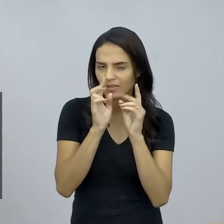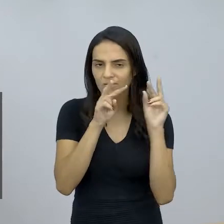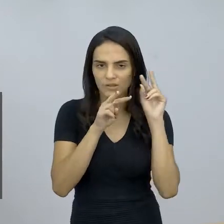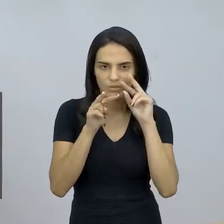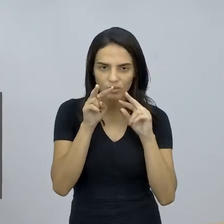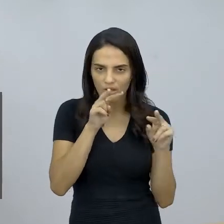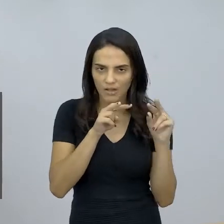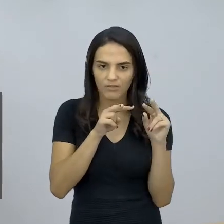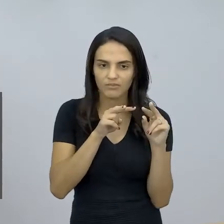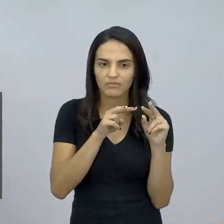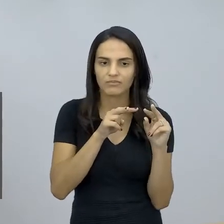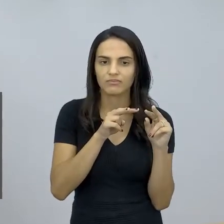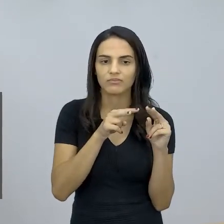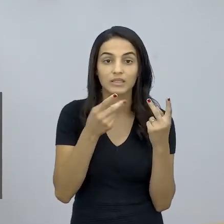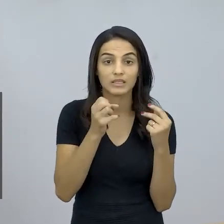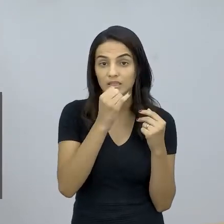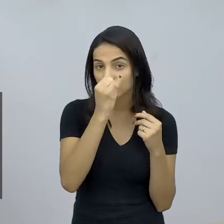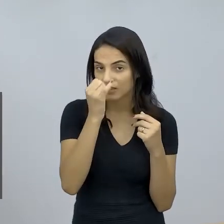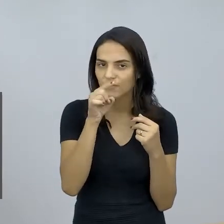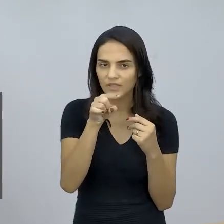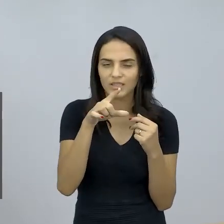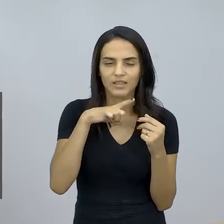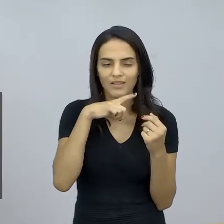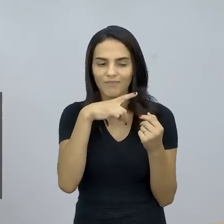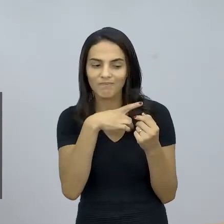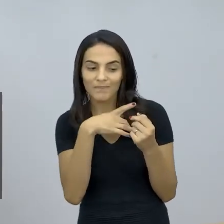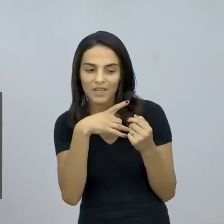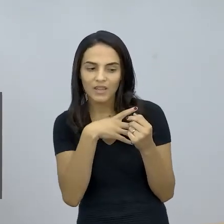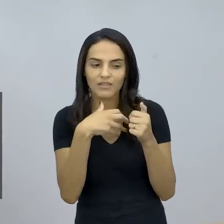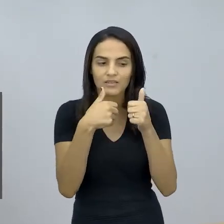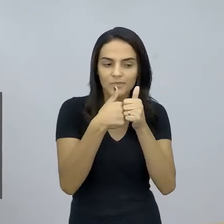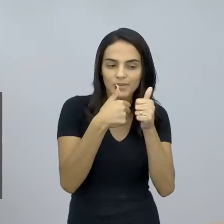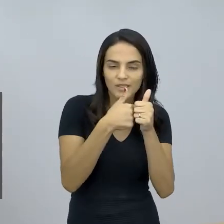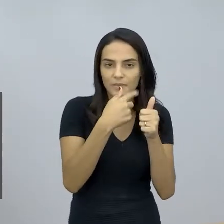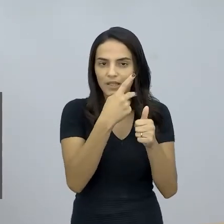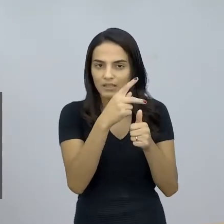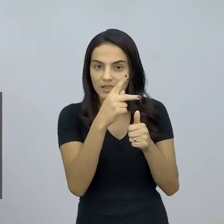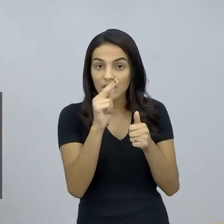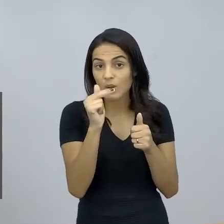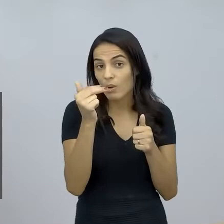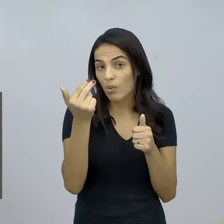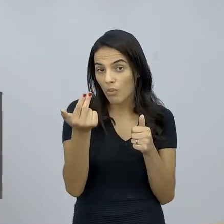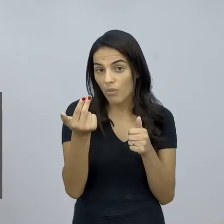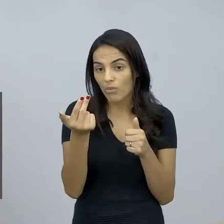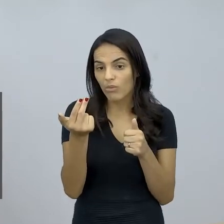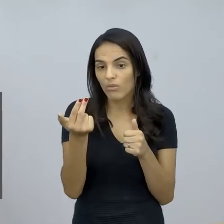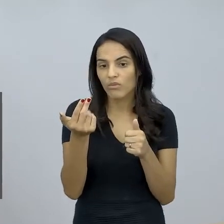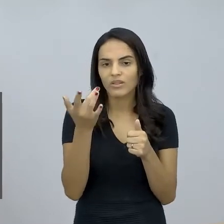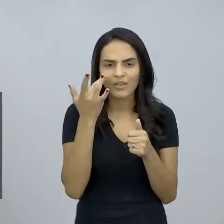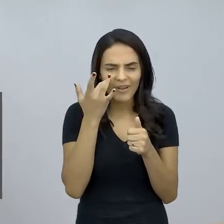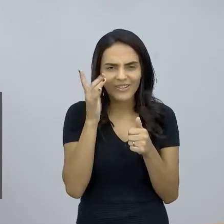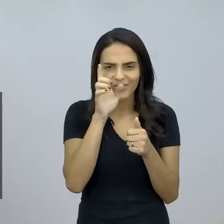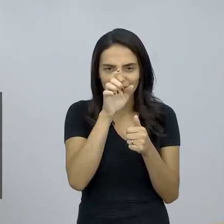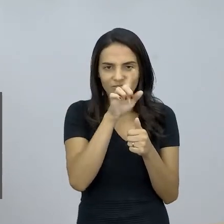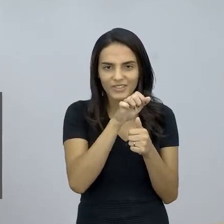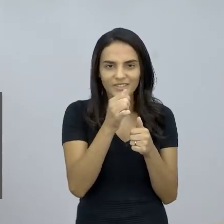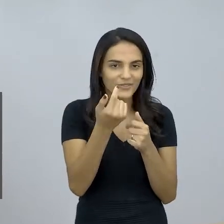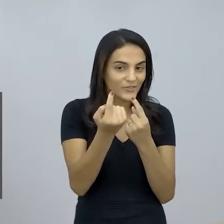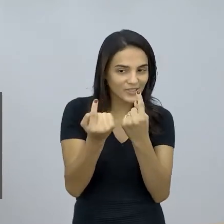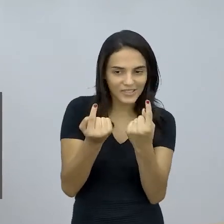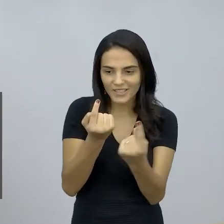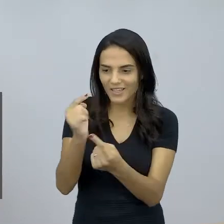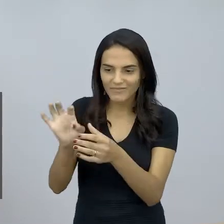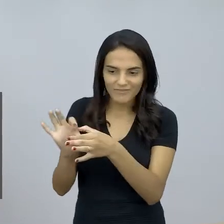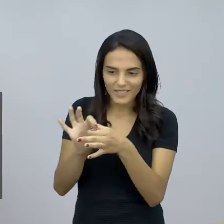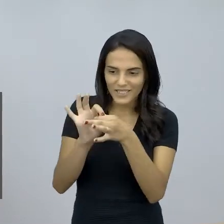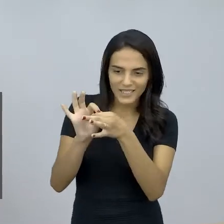visual, se você tem receio de se aproximar dele, ou... que eu acho difícil, entre vocês é